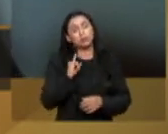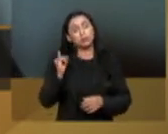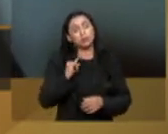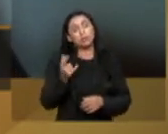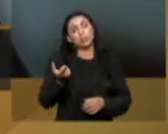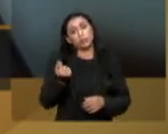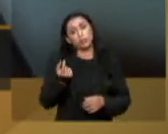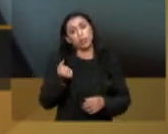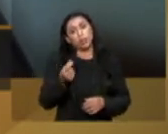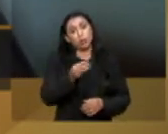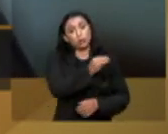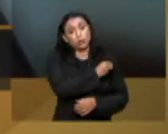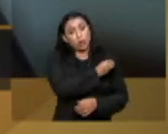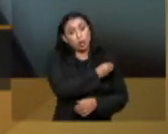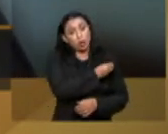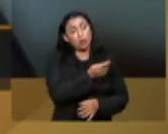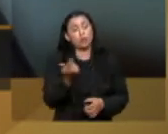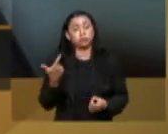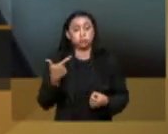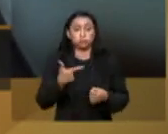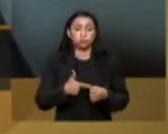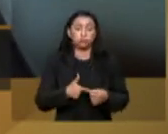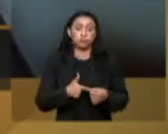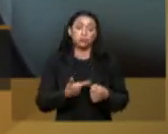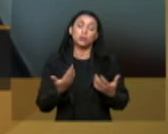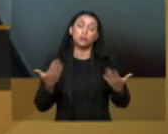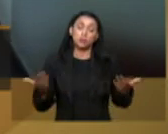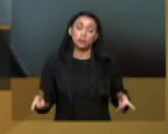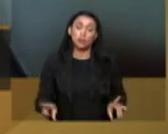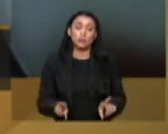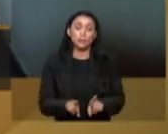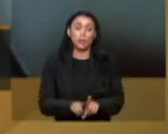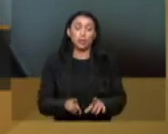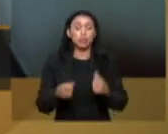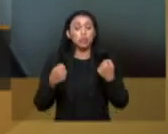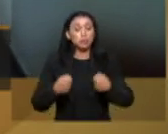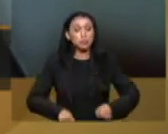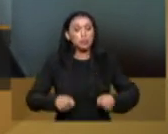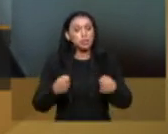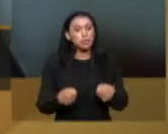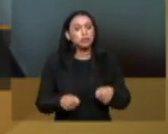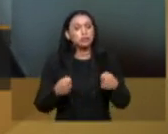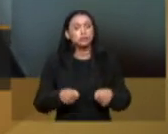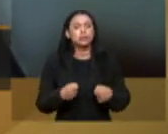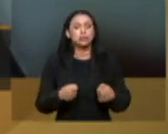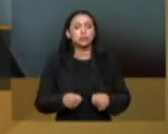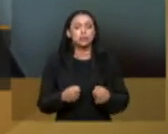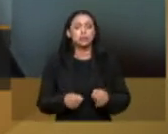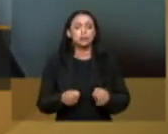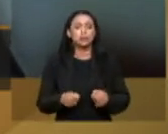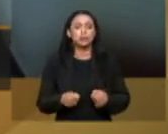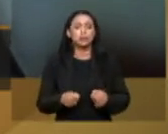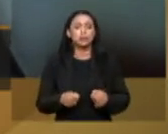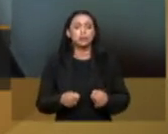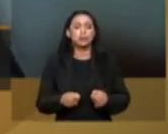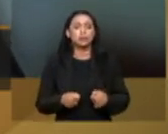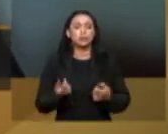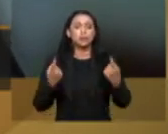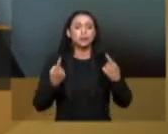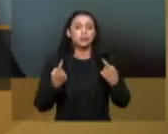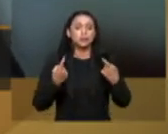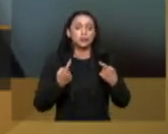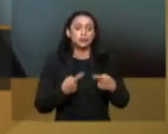álcool, inclusive para fins carburantes, que precise ser prontamente